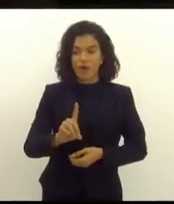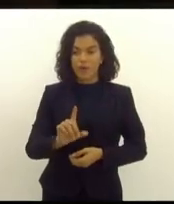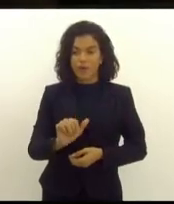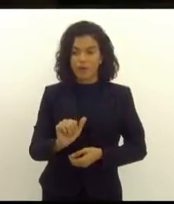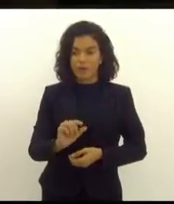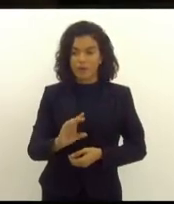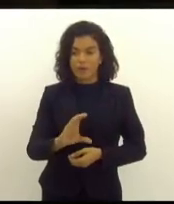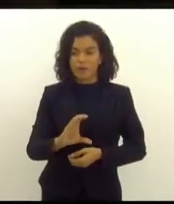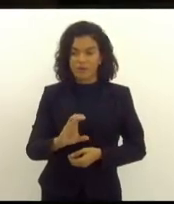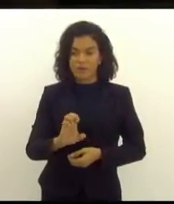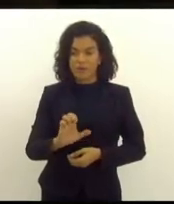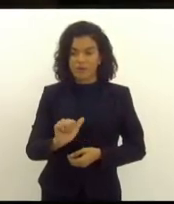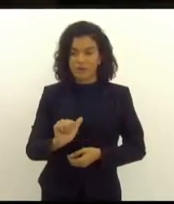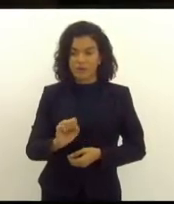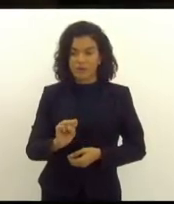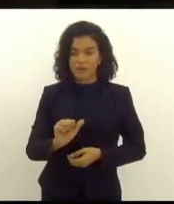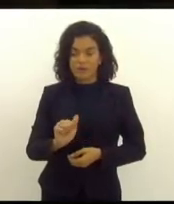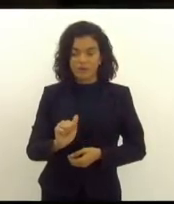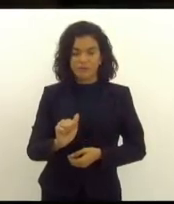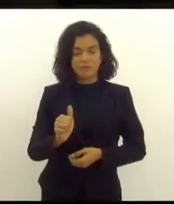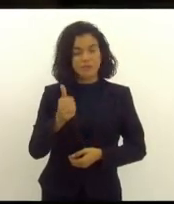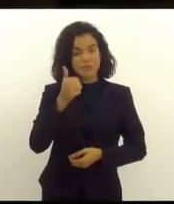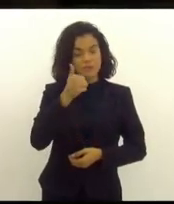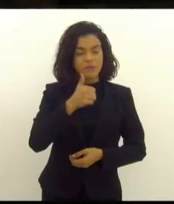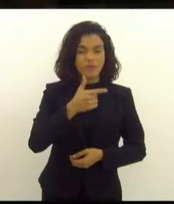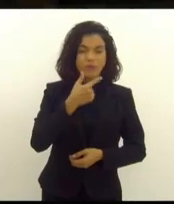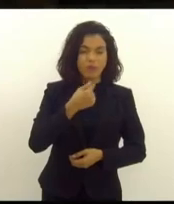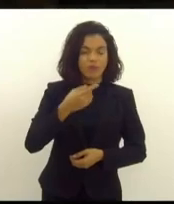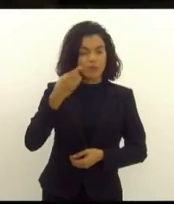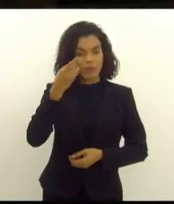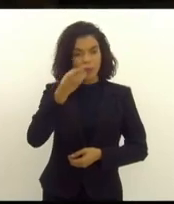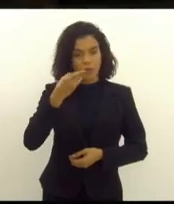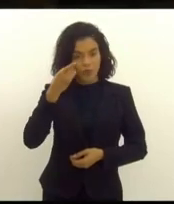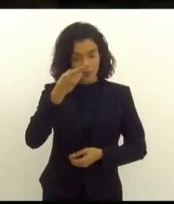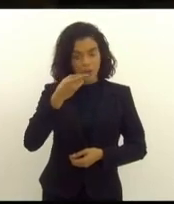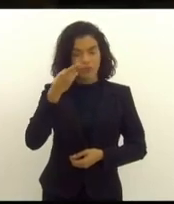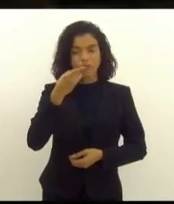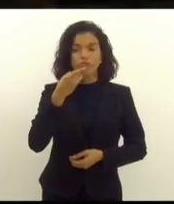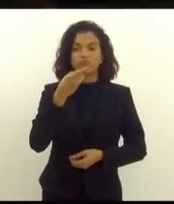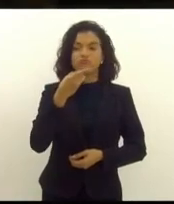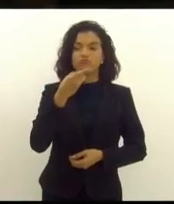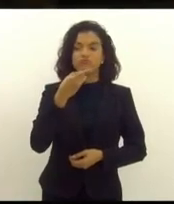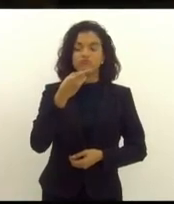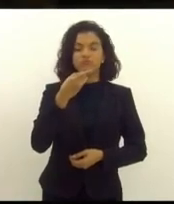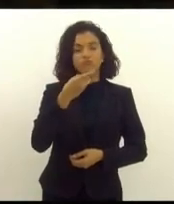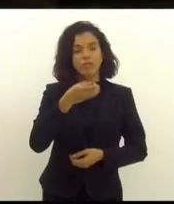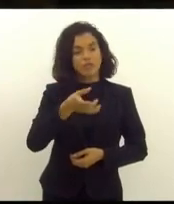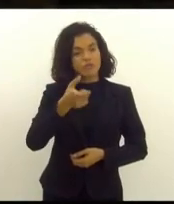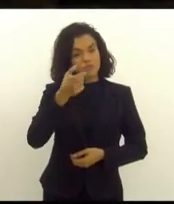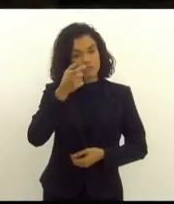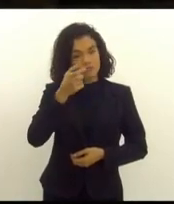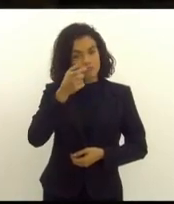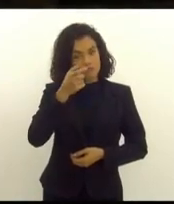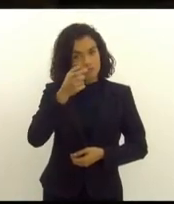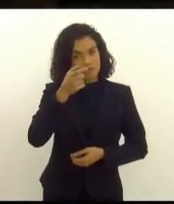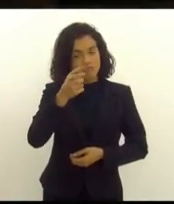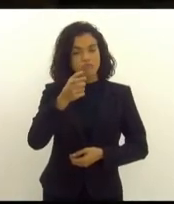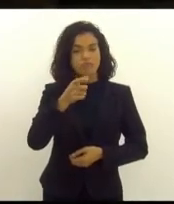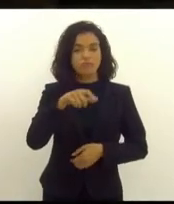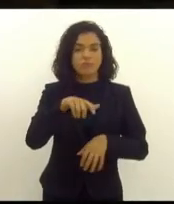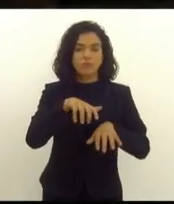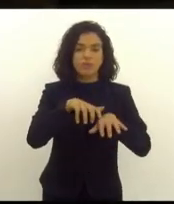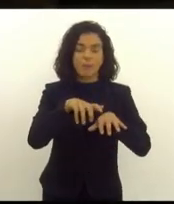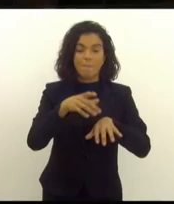Ceasa senhoras e senhores deputados que nos assistem de